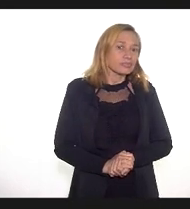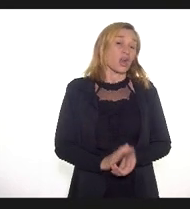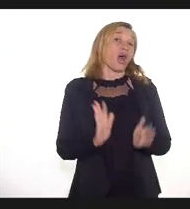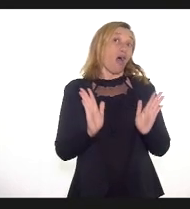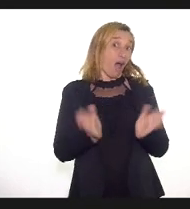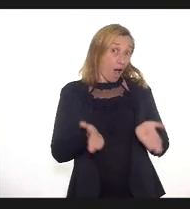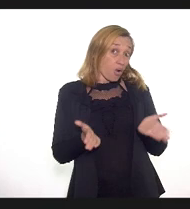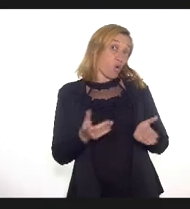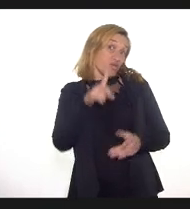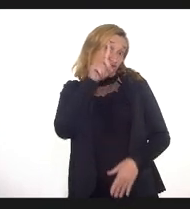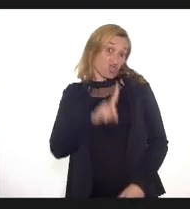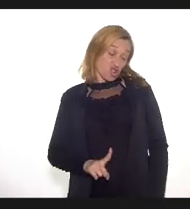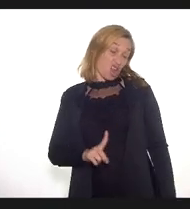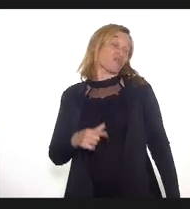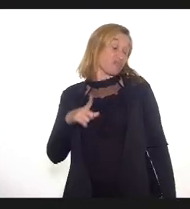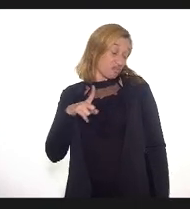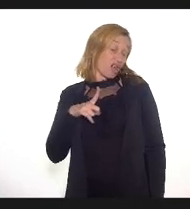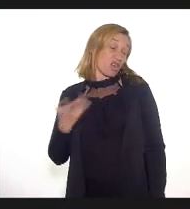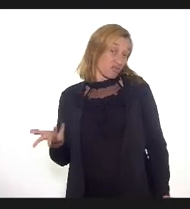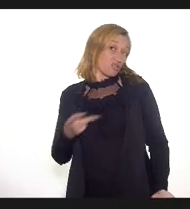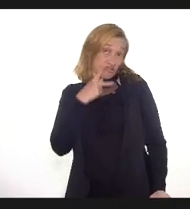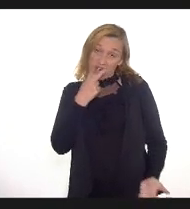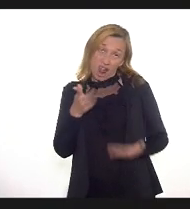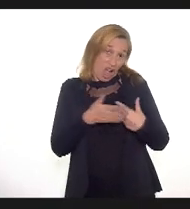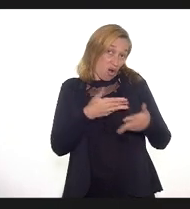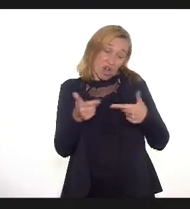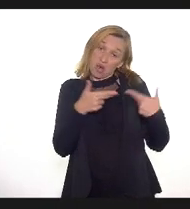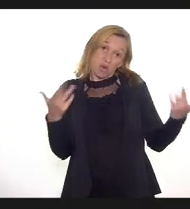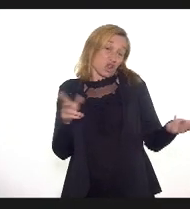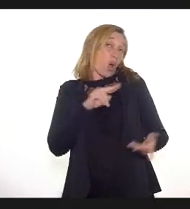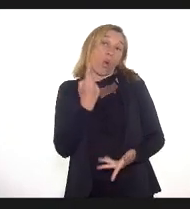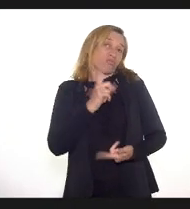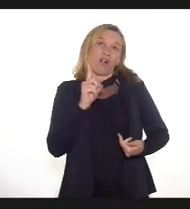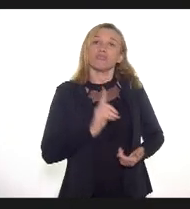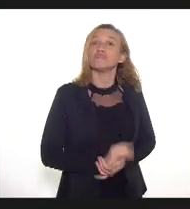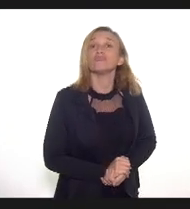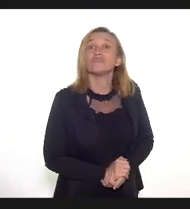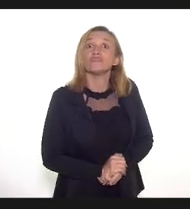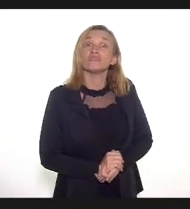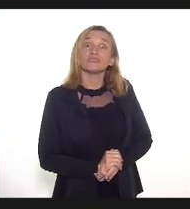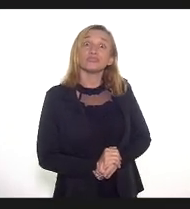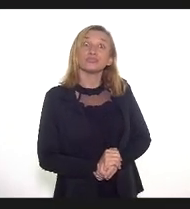Agora, eu tenho o direito de me expressar como eu bem entender, ou não.